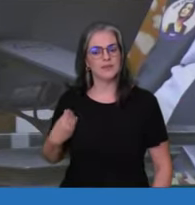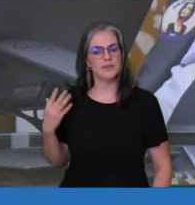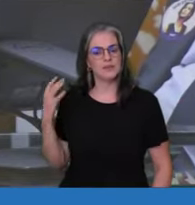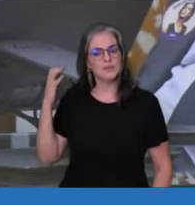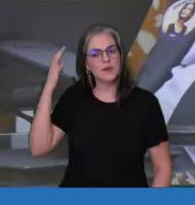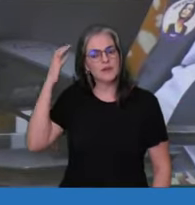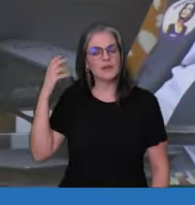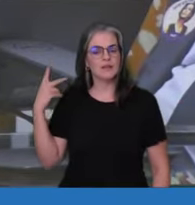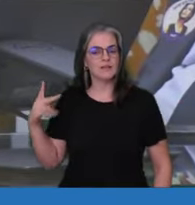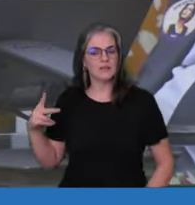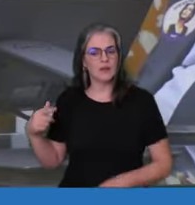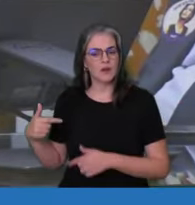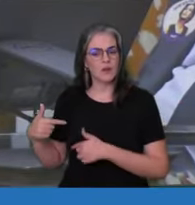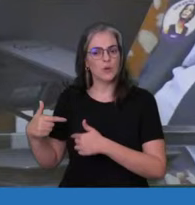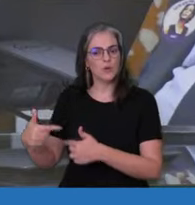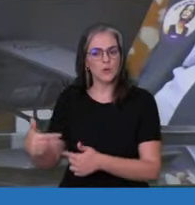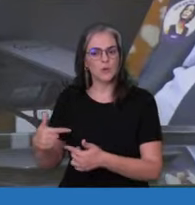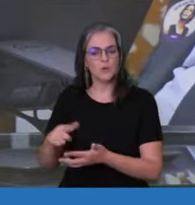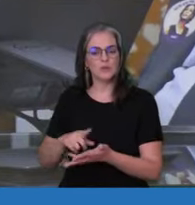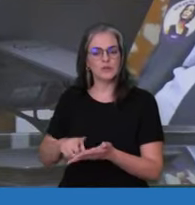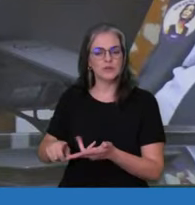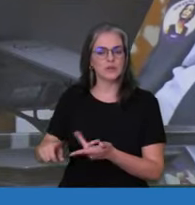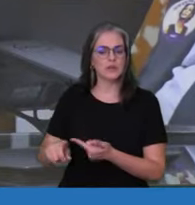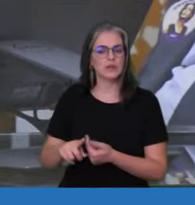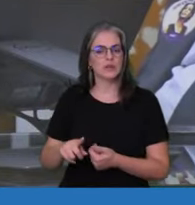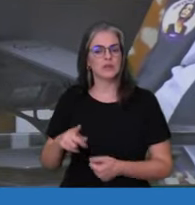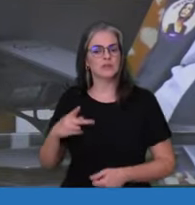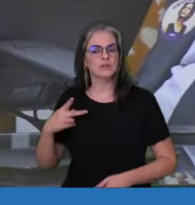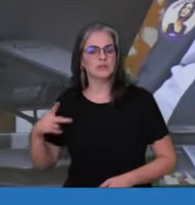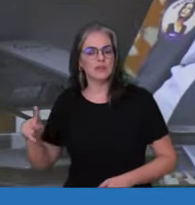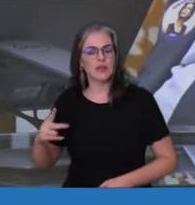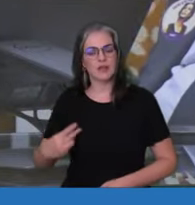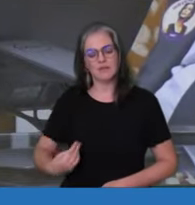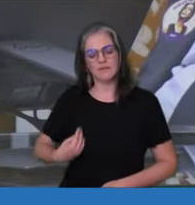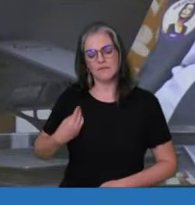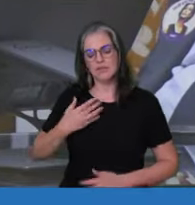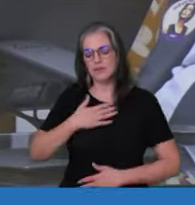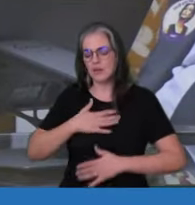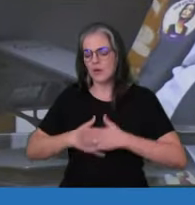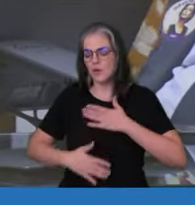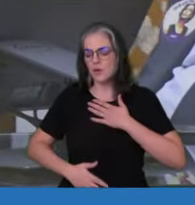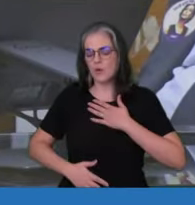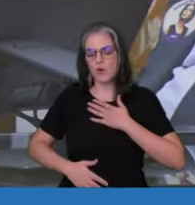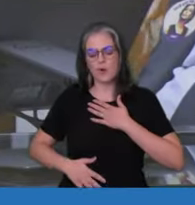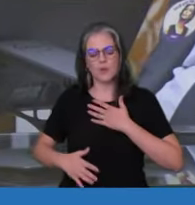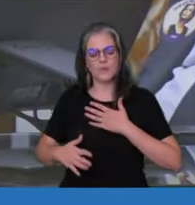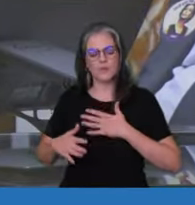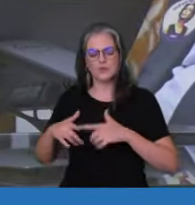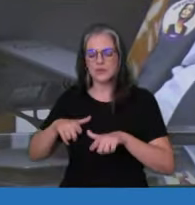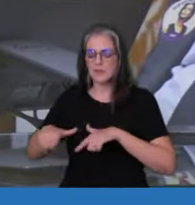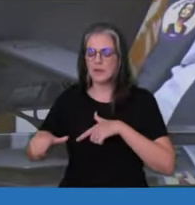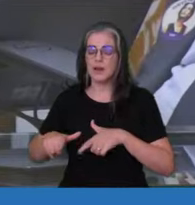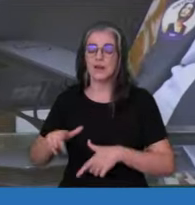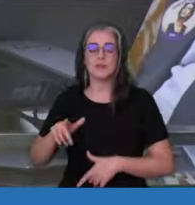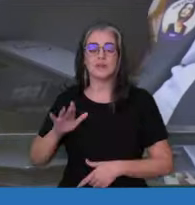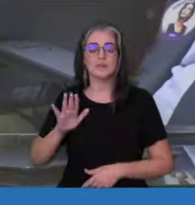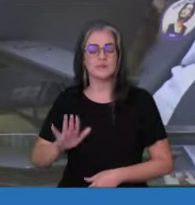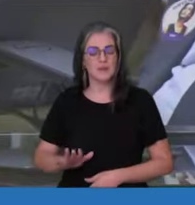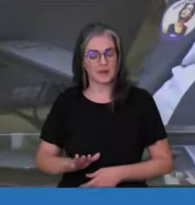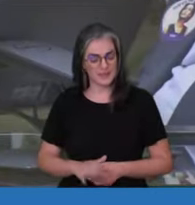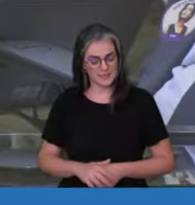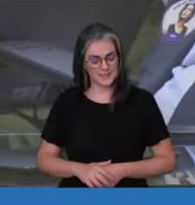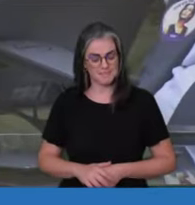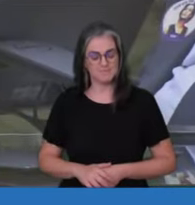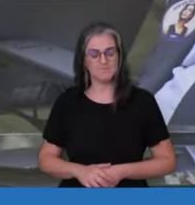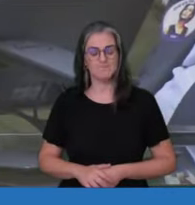as lutas que ela encampava no seu corpo, no seu mandato. mas nós precisamos que